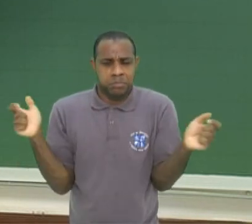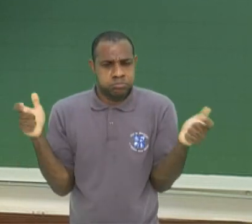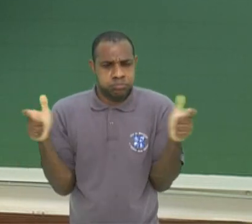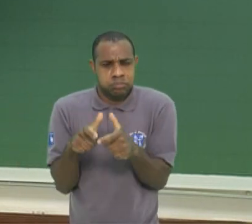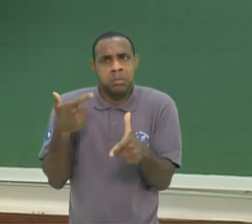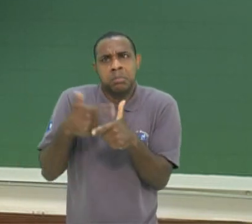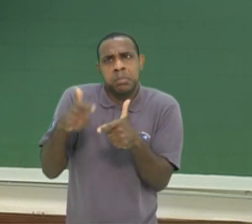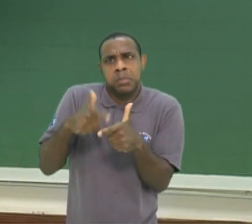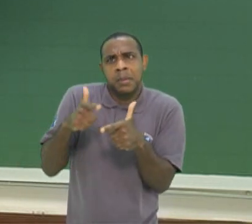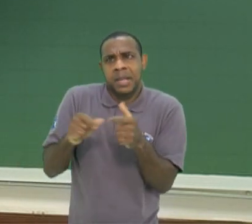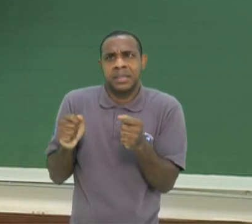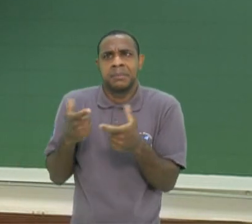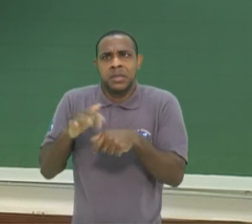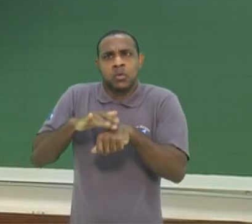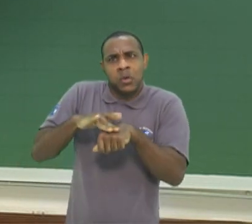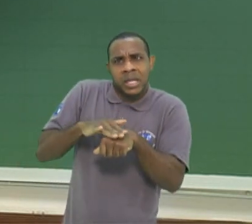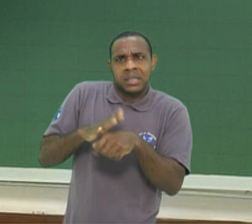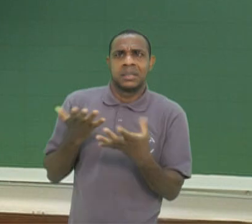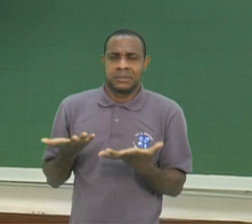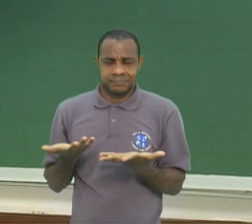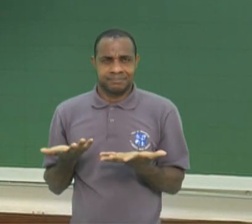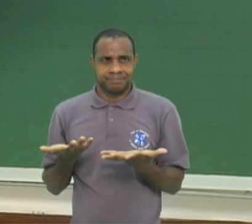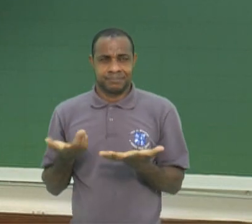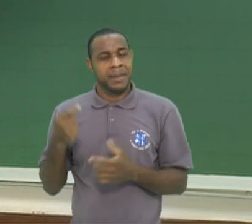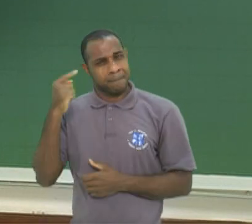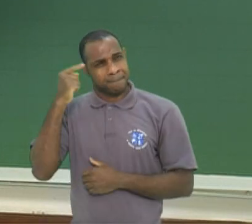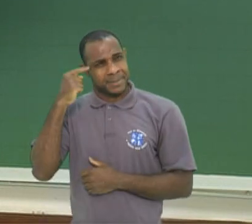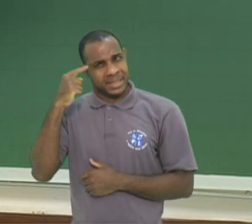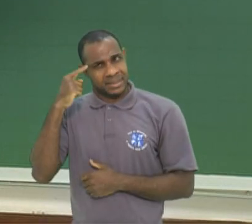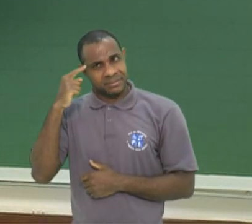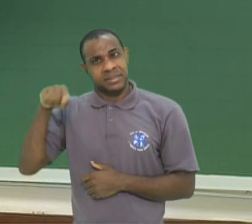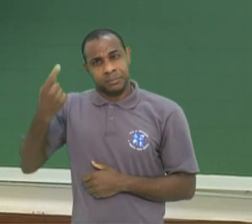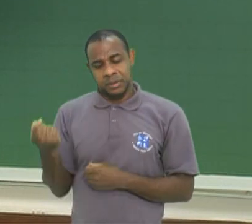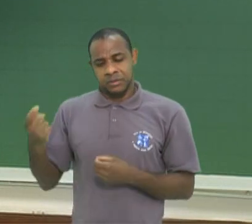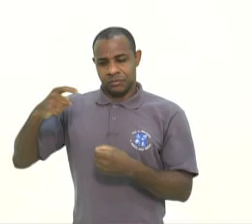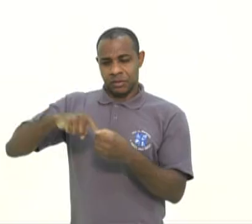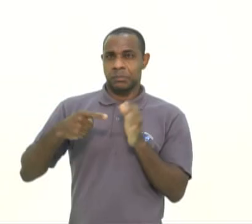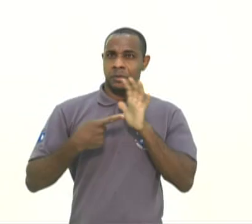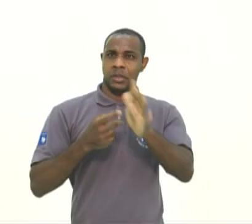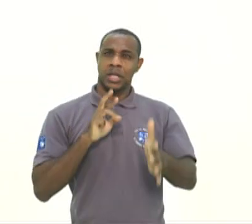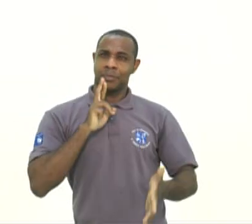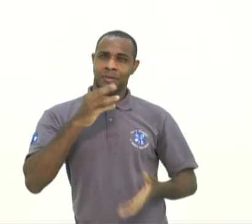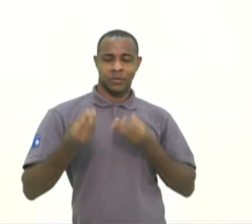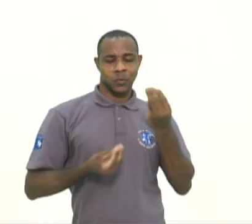os problemas dessas doenças. Pense e escreva a sua resposta.